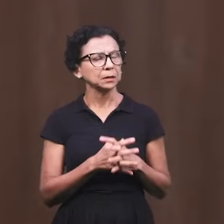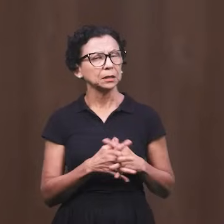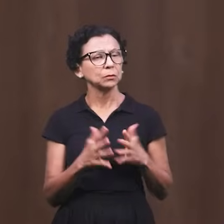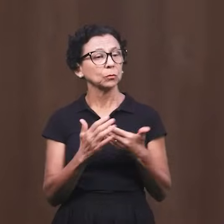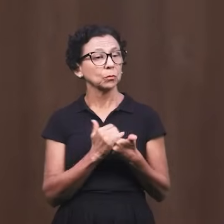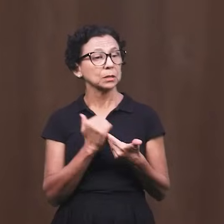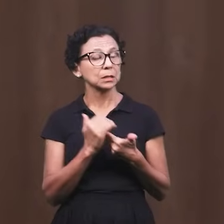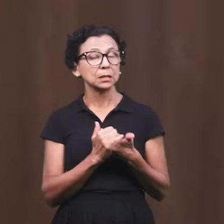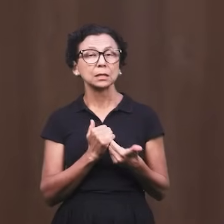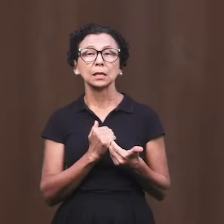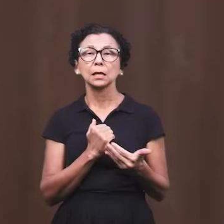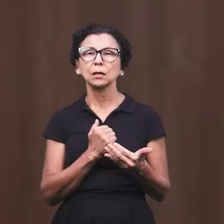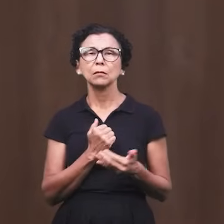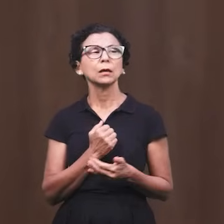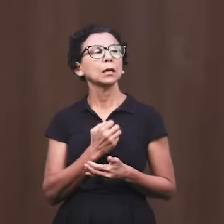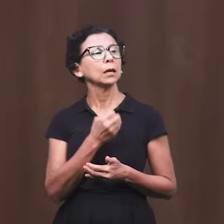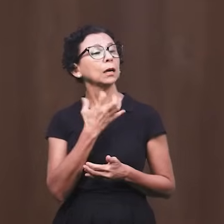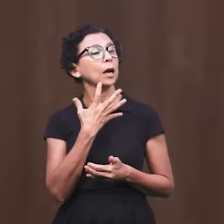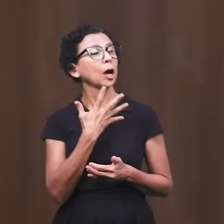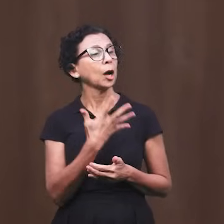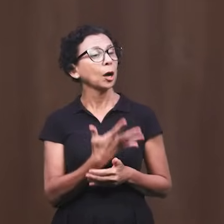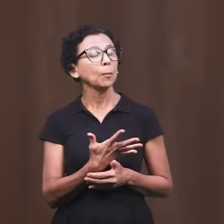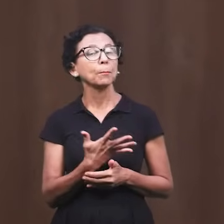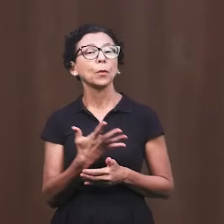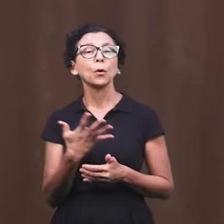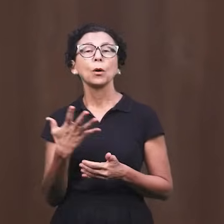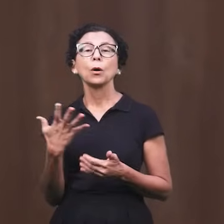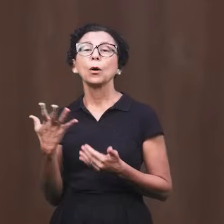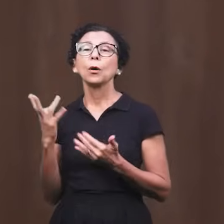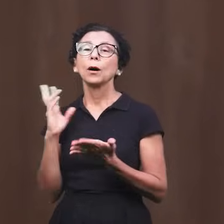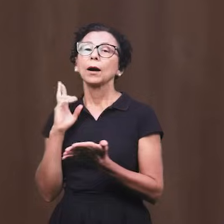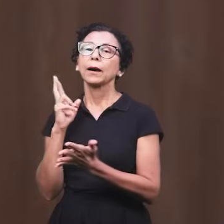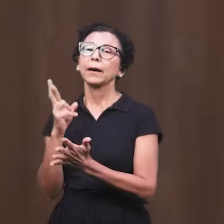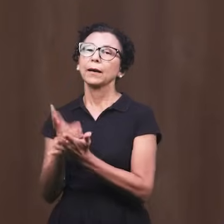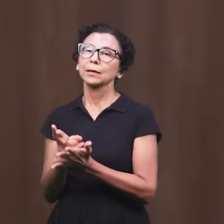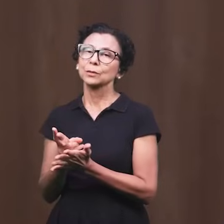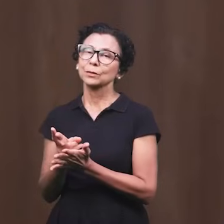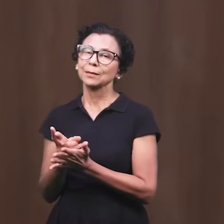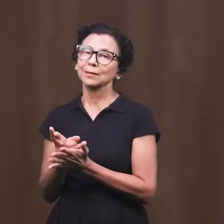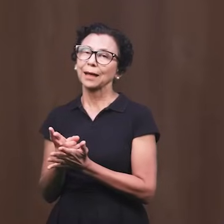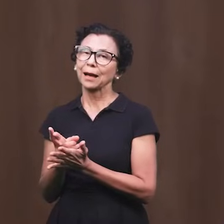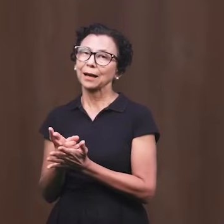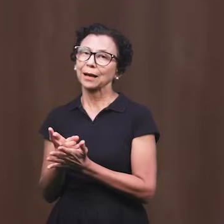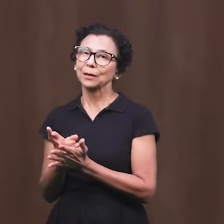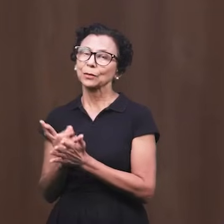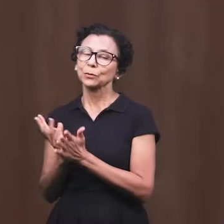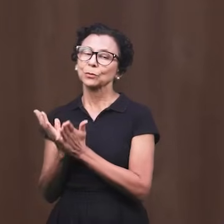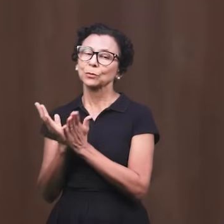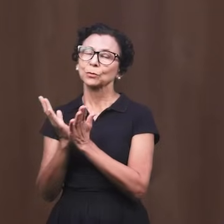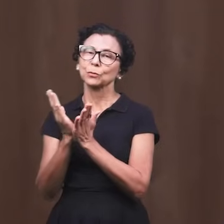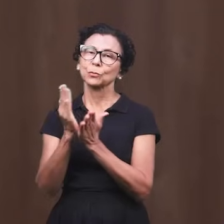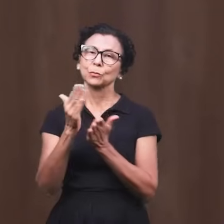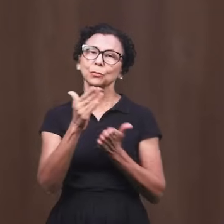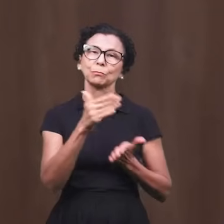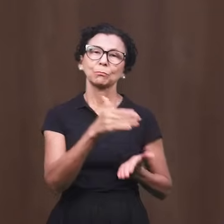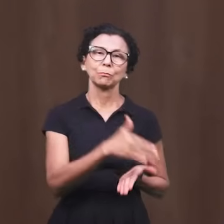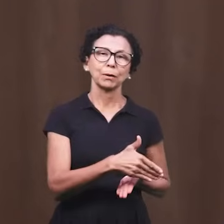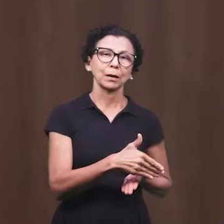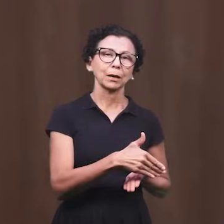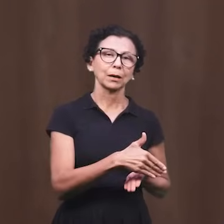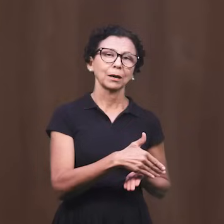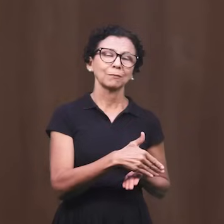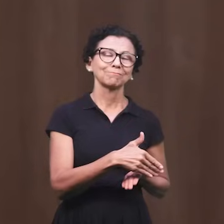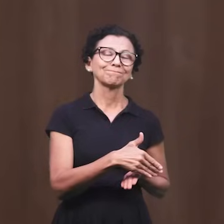ouviu, e ela vai enveredar por um caminho que não era o caminho do Senhor, ela ouviu uma outra voz,